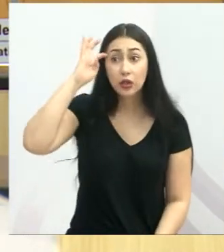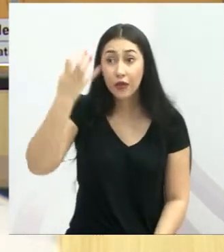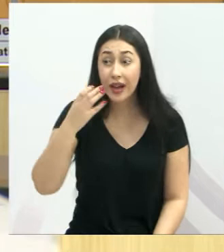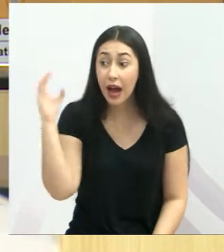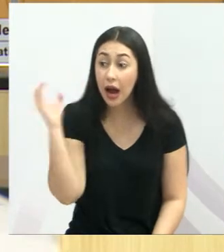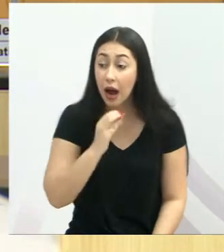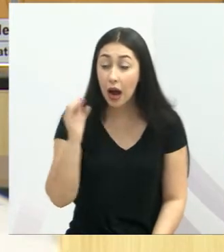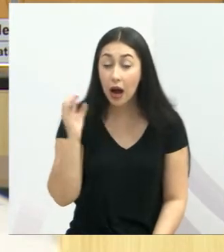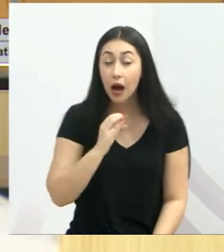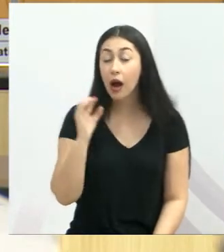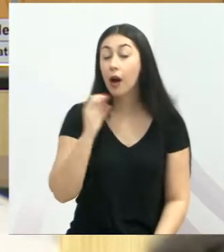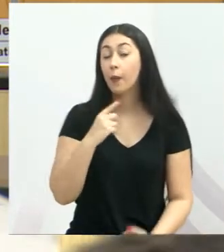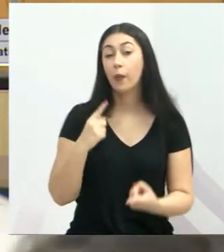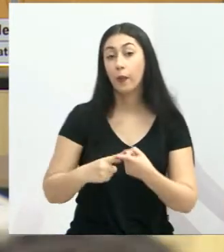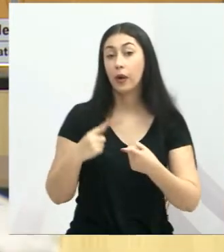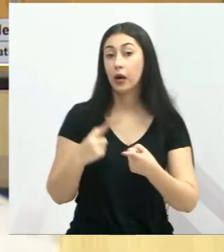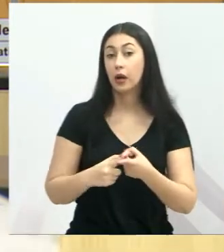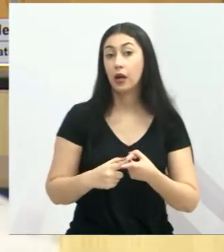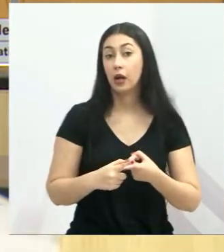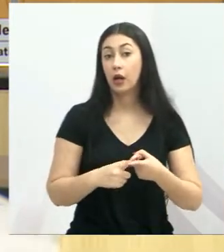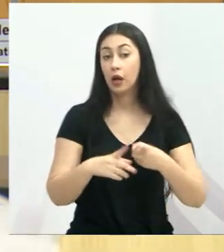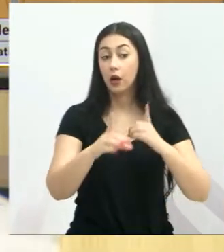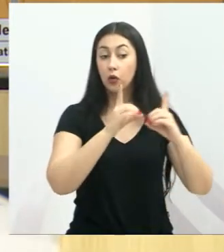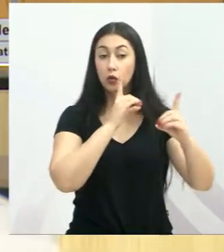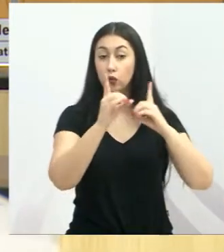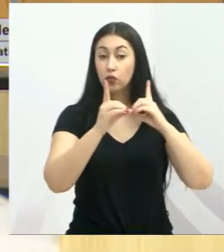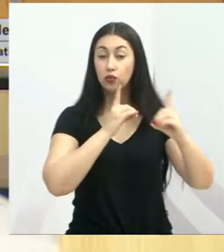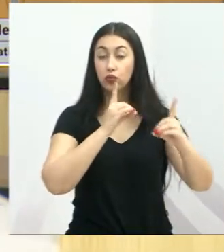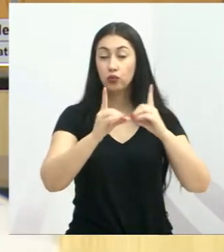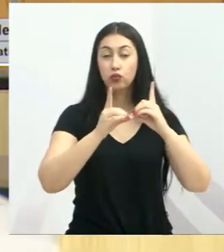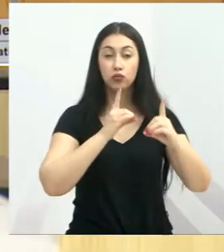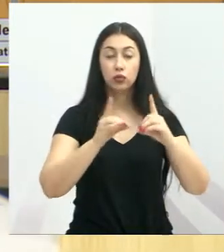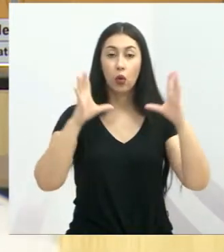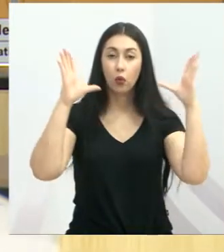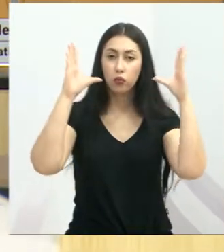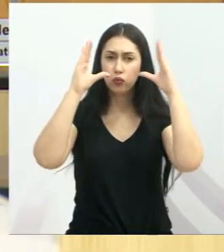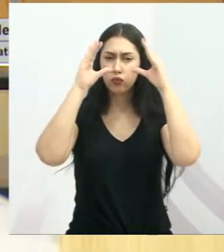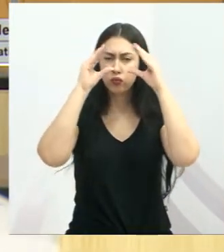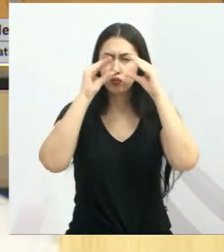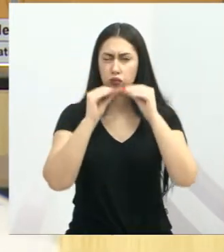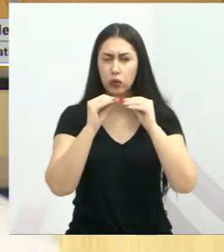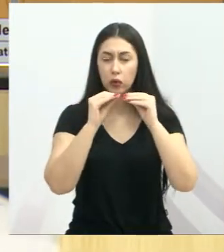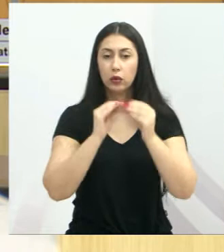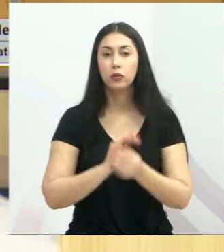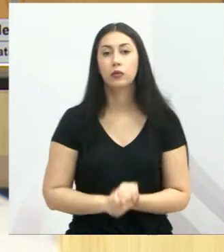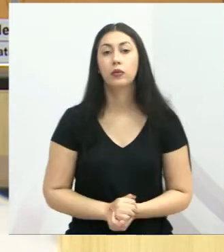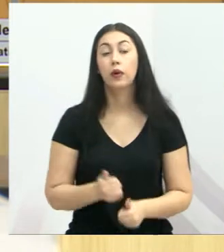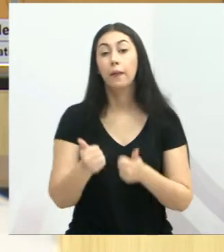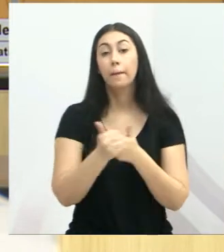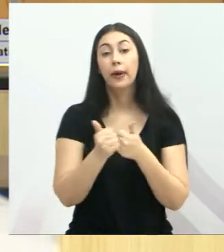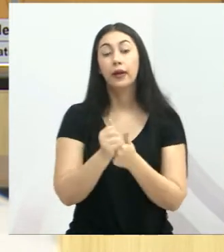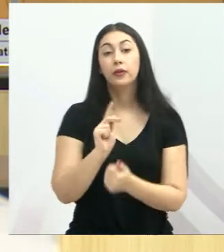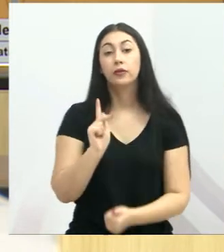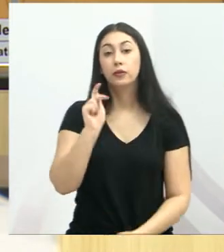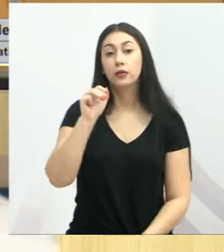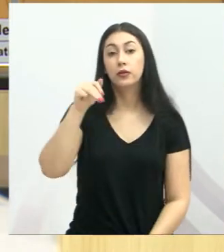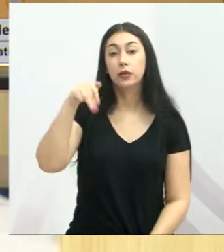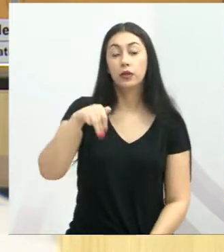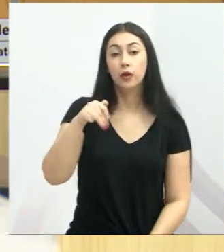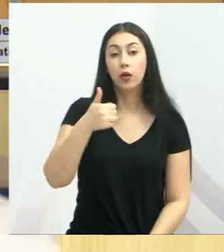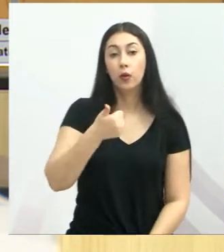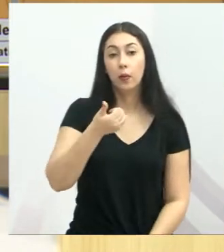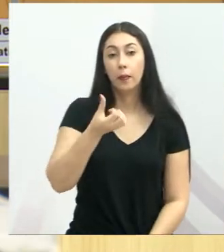urgentes referente à falta de iluminação pública na rodovia Presidente Dutra, no trecho compreendido entre o